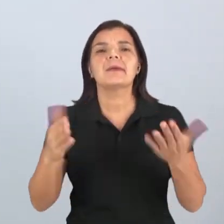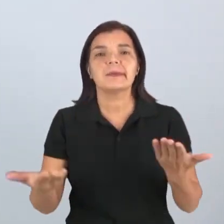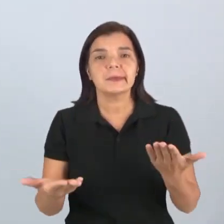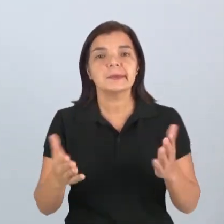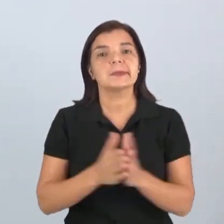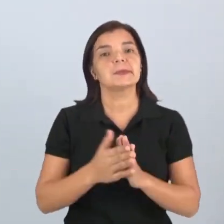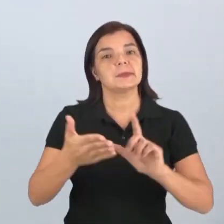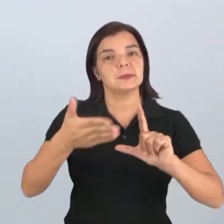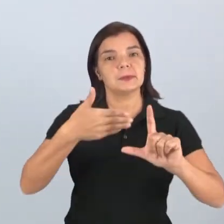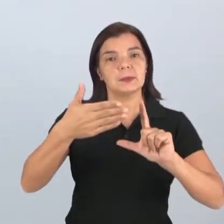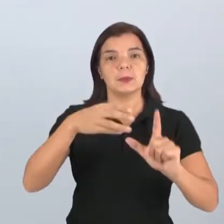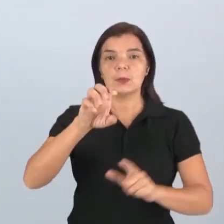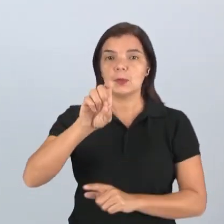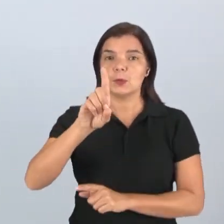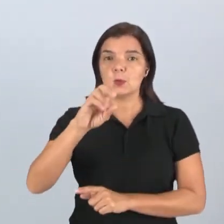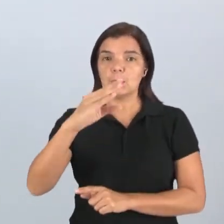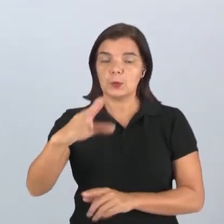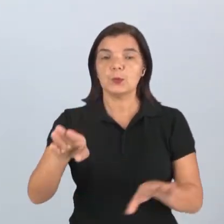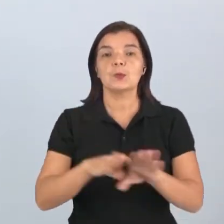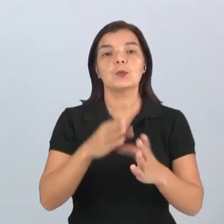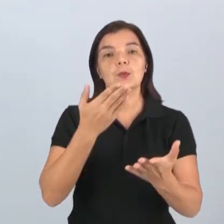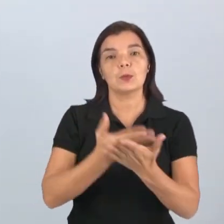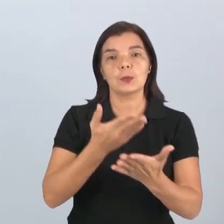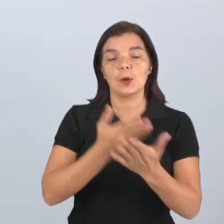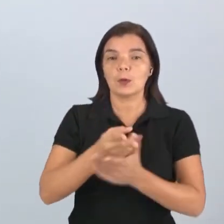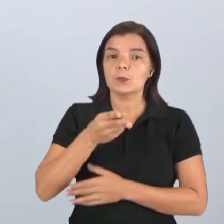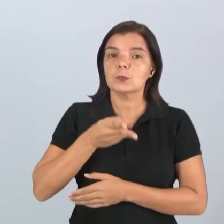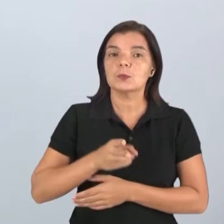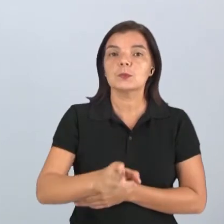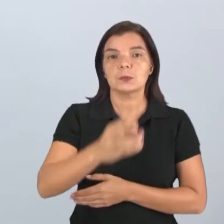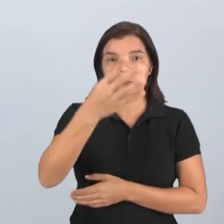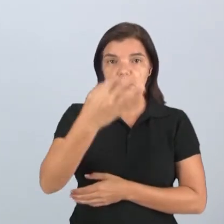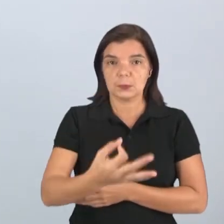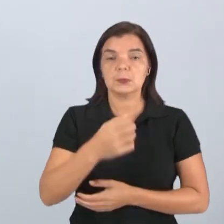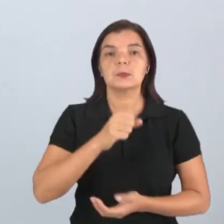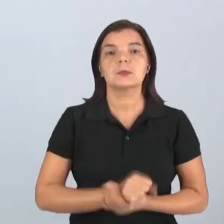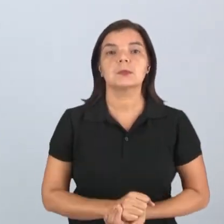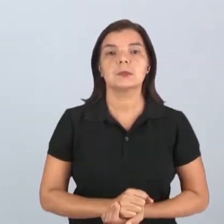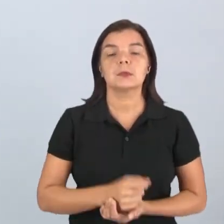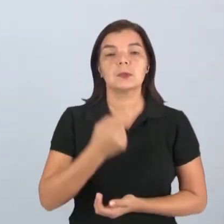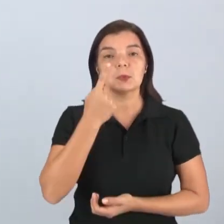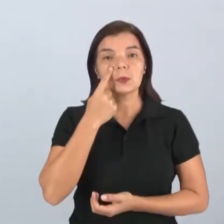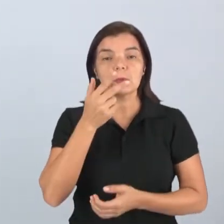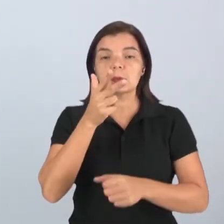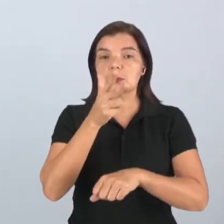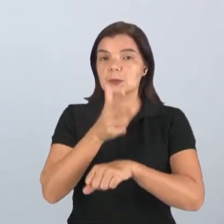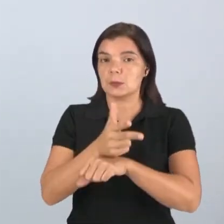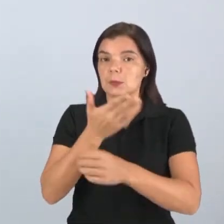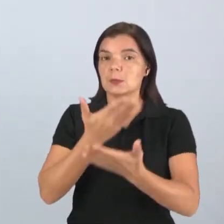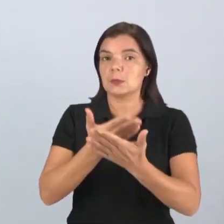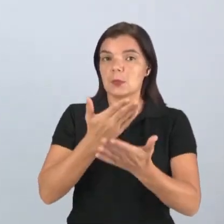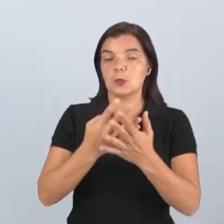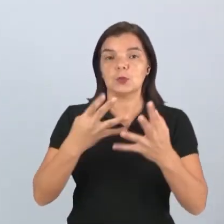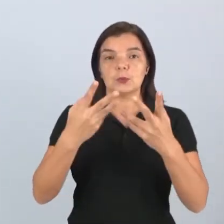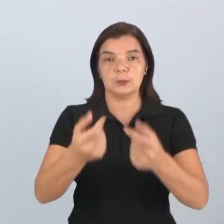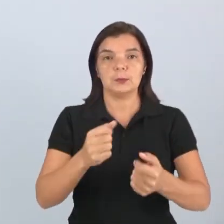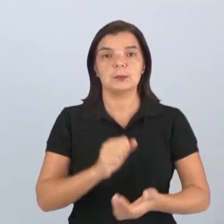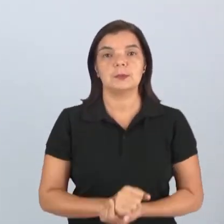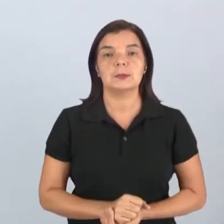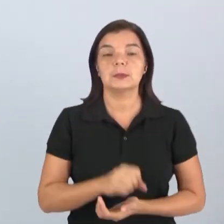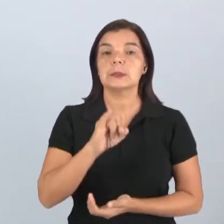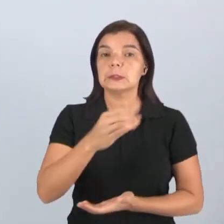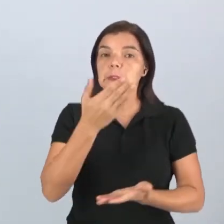essa? Vai lá no portal Eduque, porque essa aula é uma continuação, certo? Assiste as outras aulas, elas estão todas